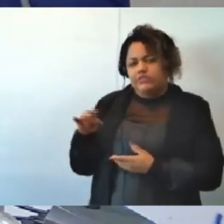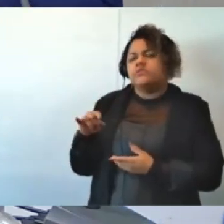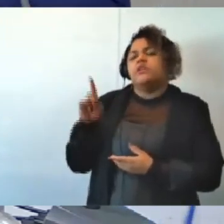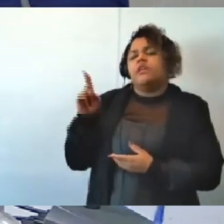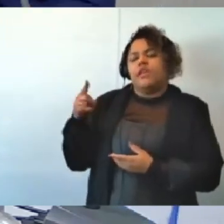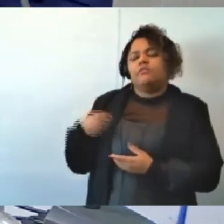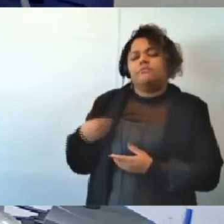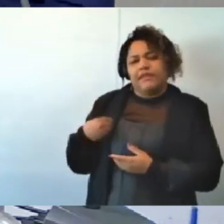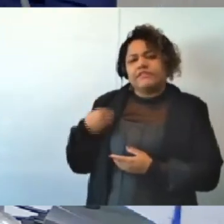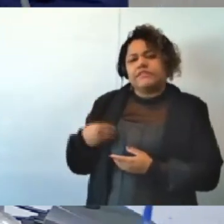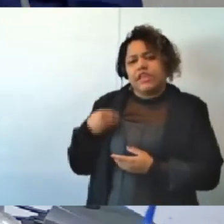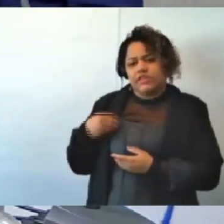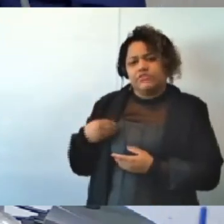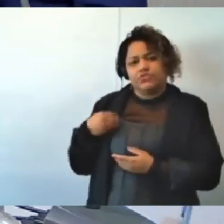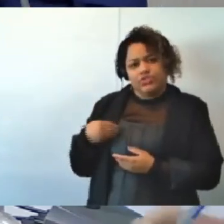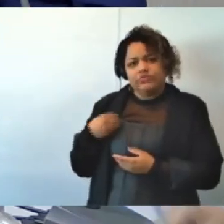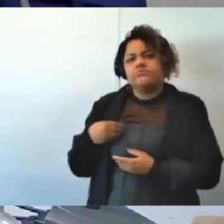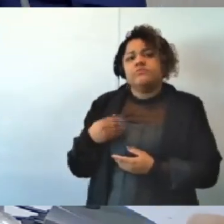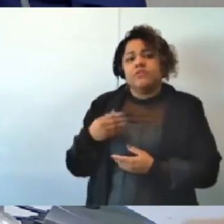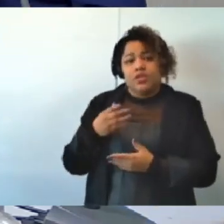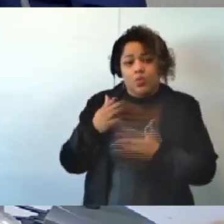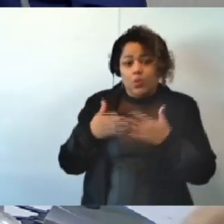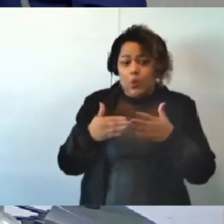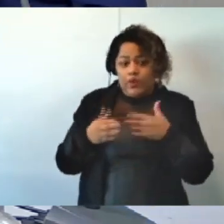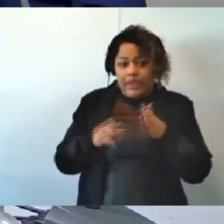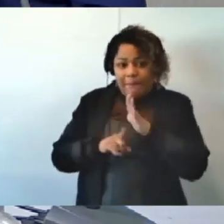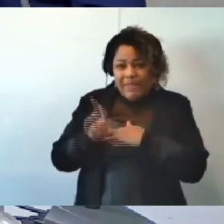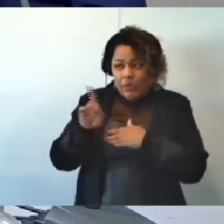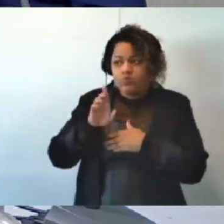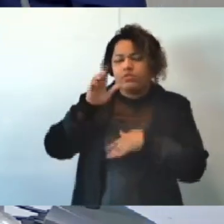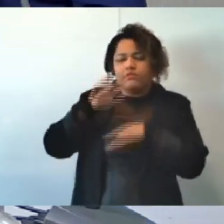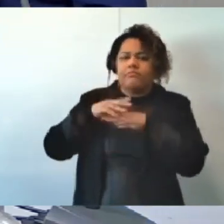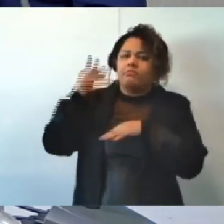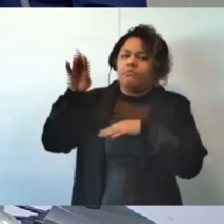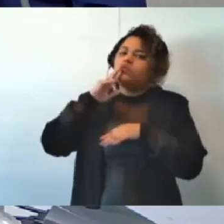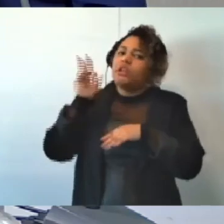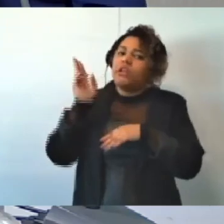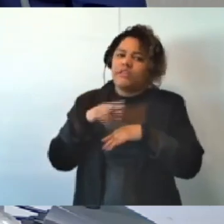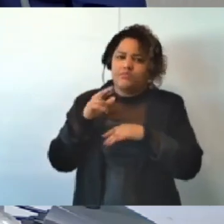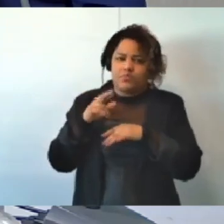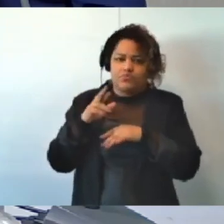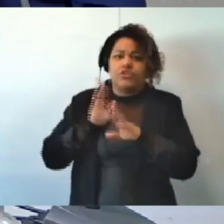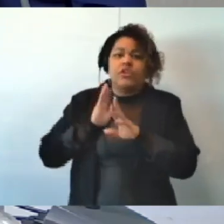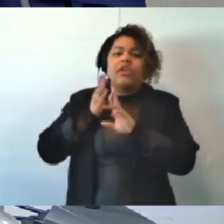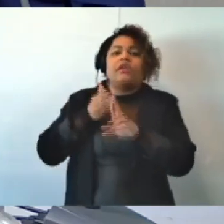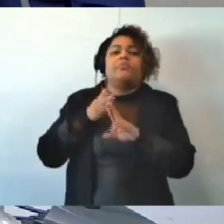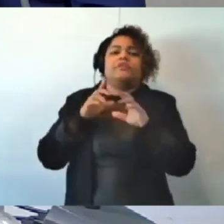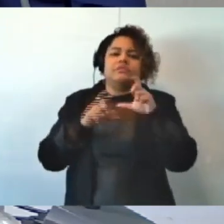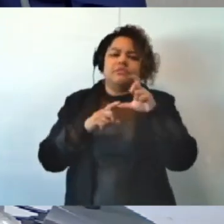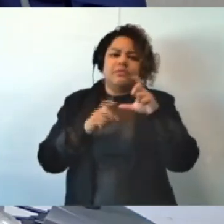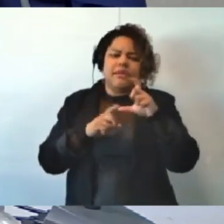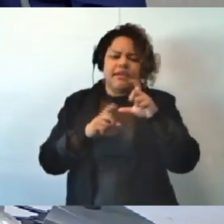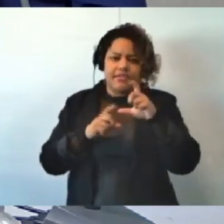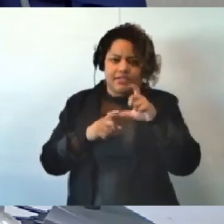qualquer pergunta aí, nós vamos direcionar a ele, tá? Ele que está falando aqui pela BH Trans. Leila.